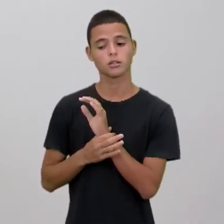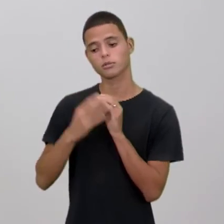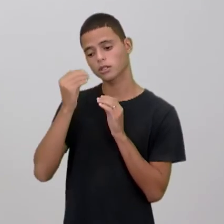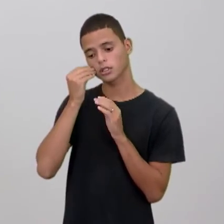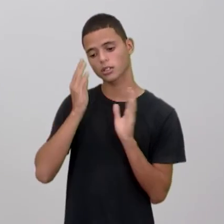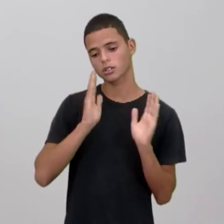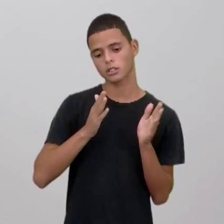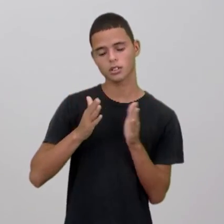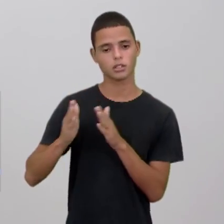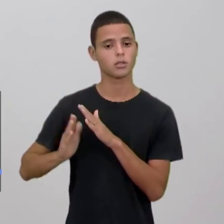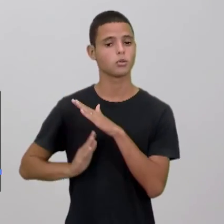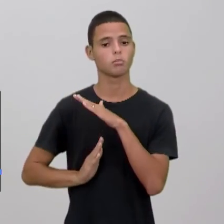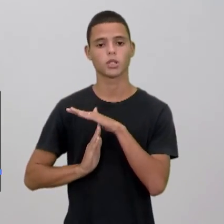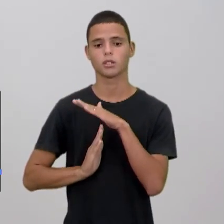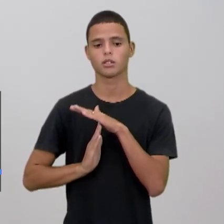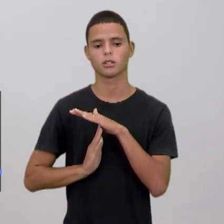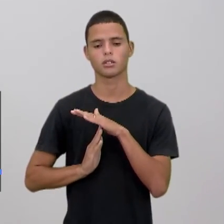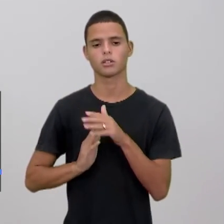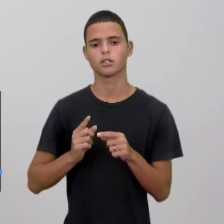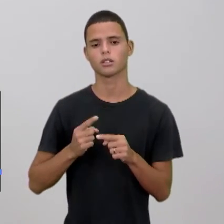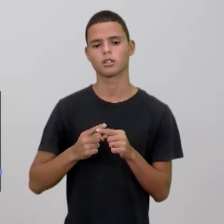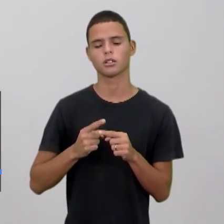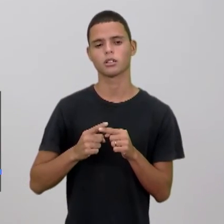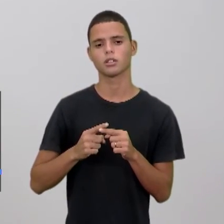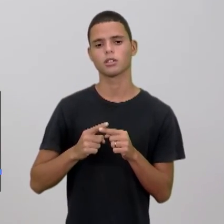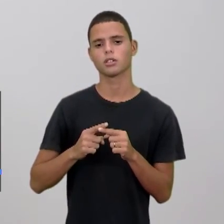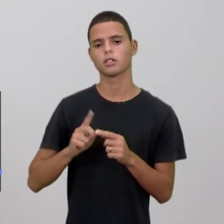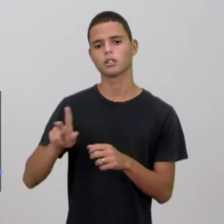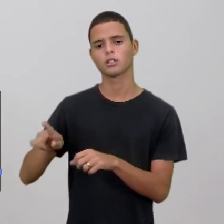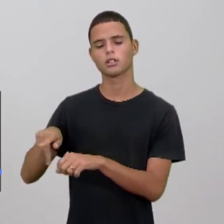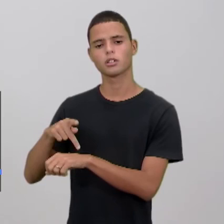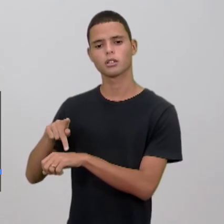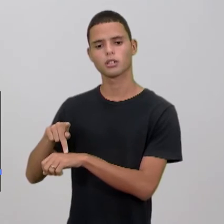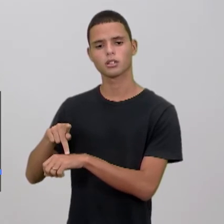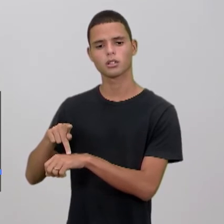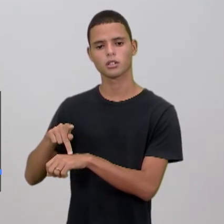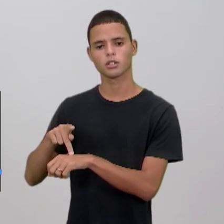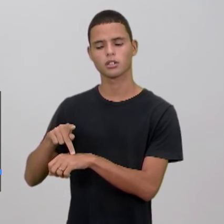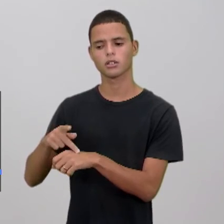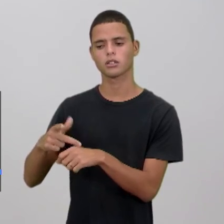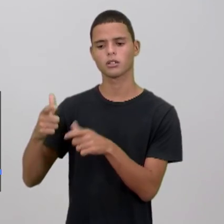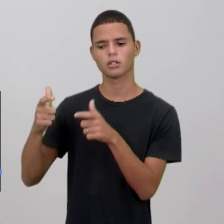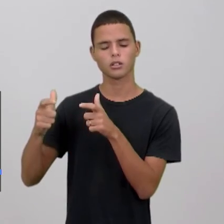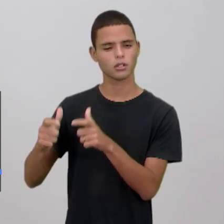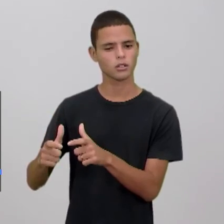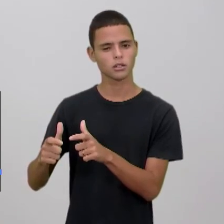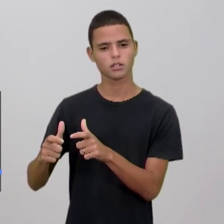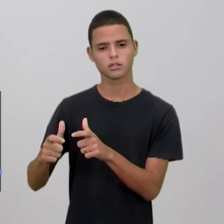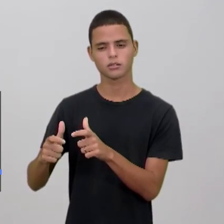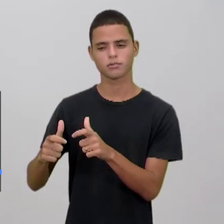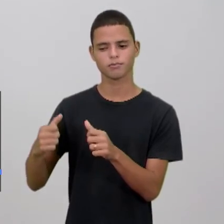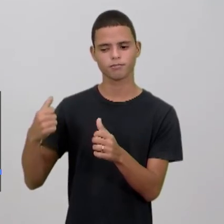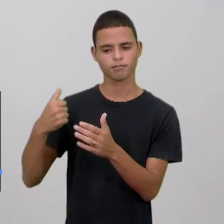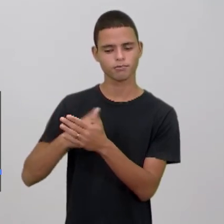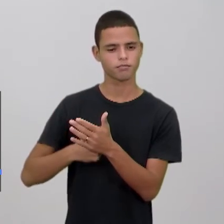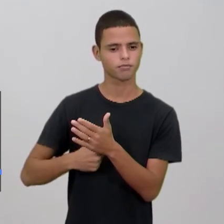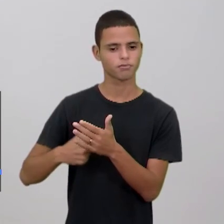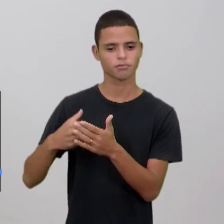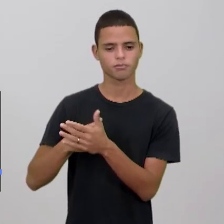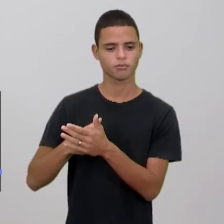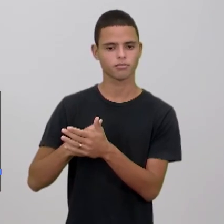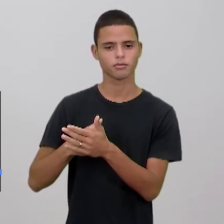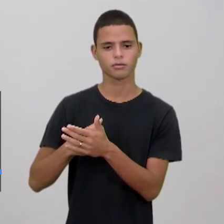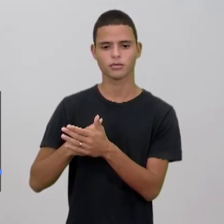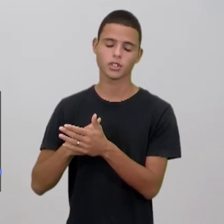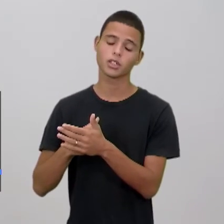ordem, porque o país tinha virado um campo aberto de brigas de gangues e milícias.